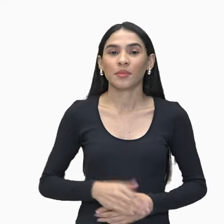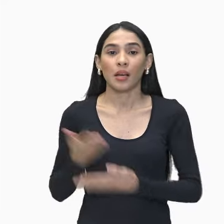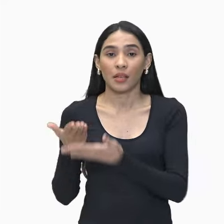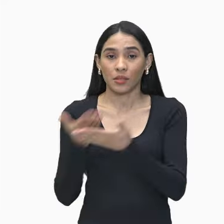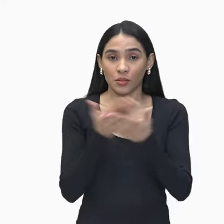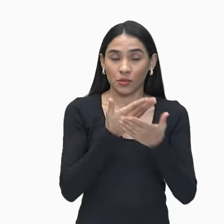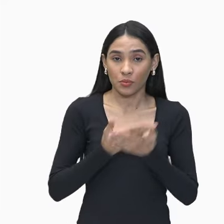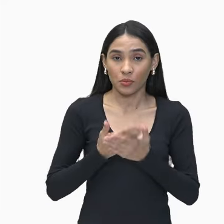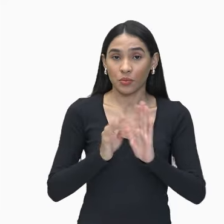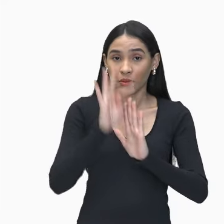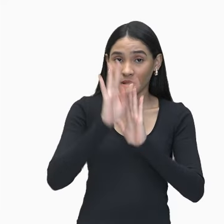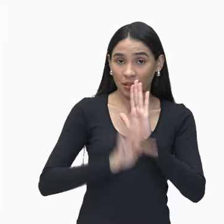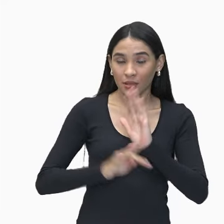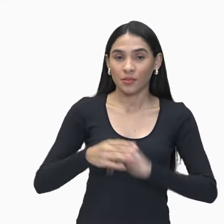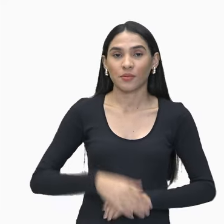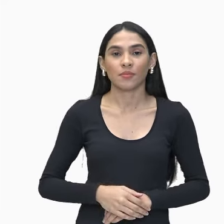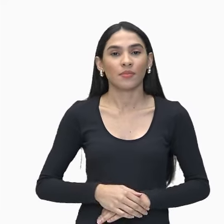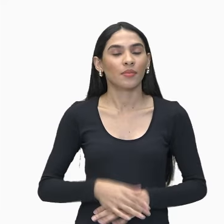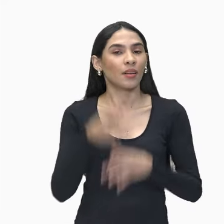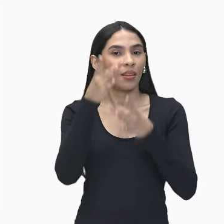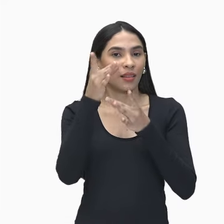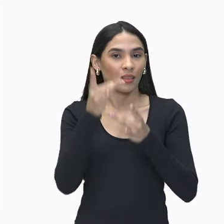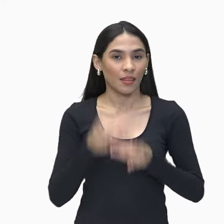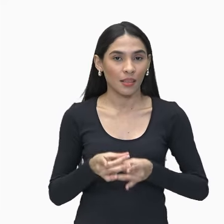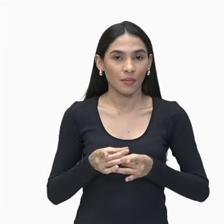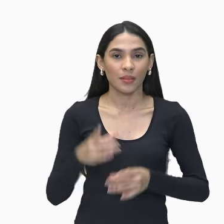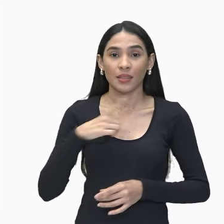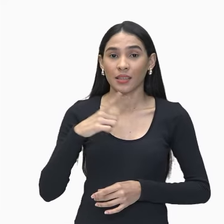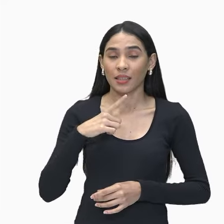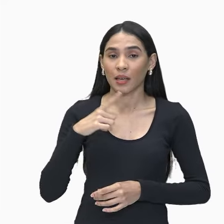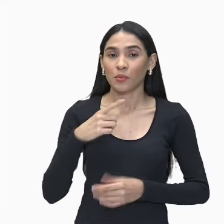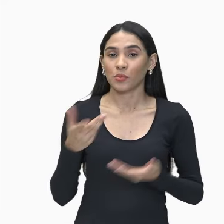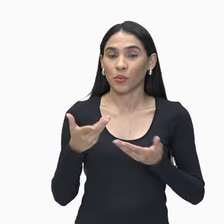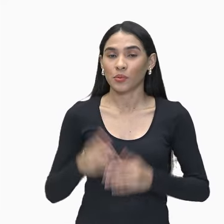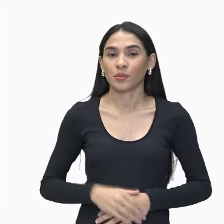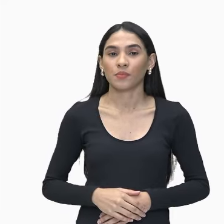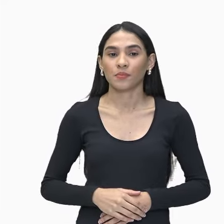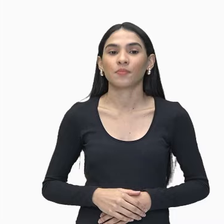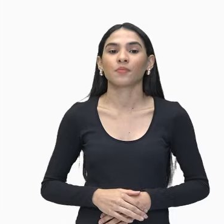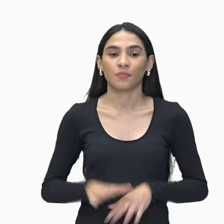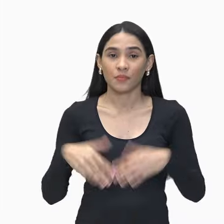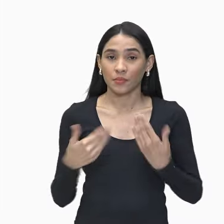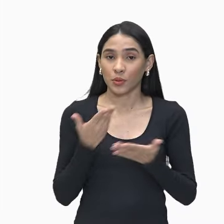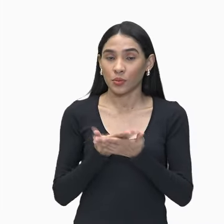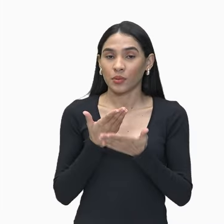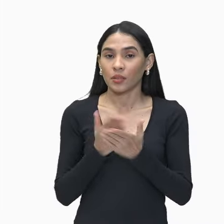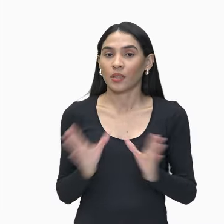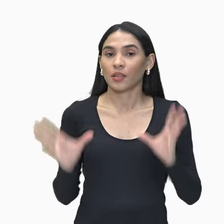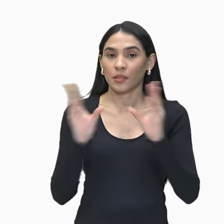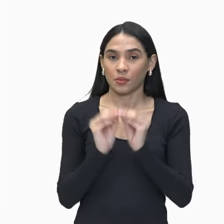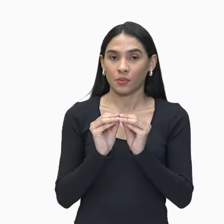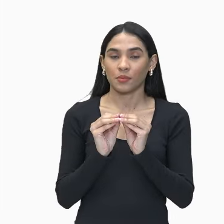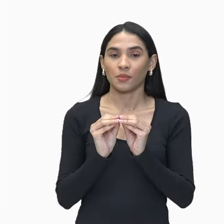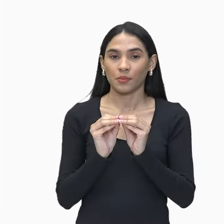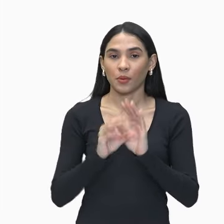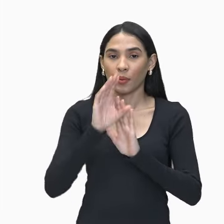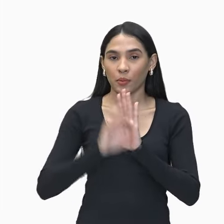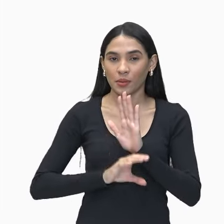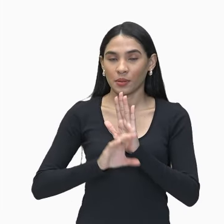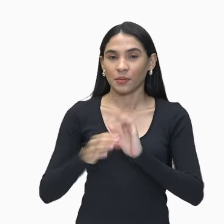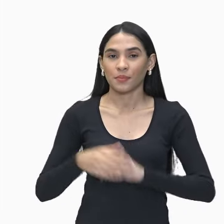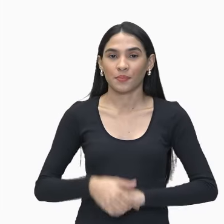estudos textuais. E como detalhamento deste objeto, nós vamos trabalhar com o conceito